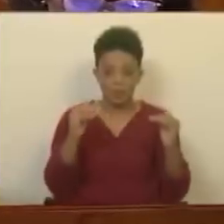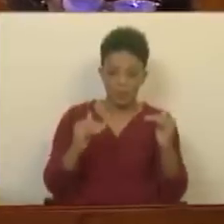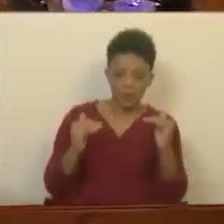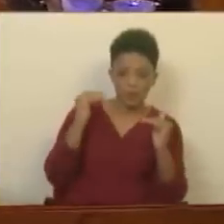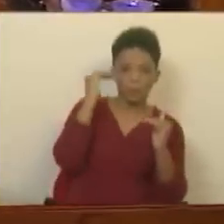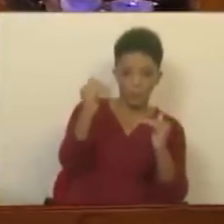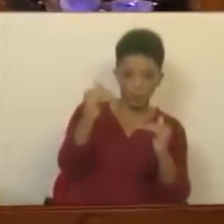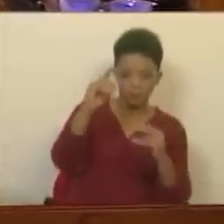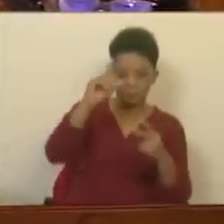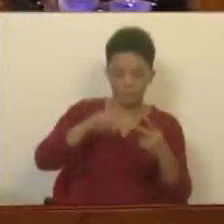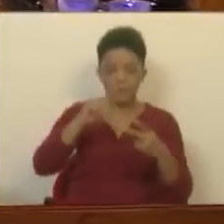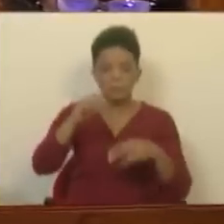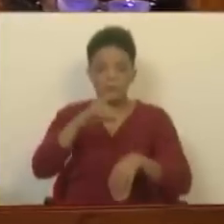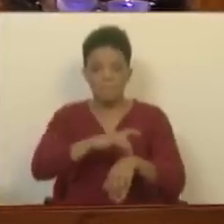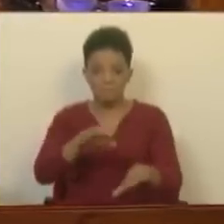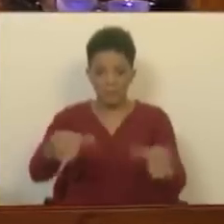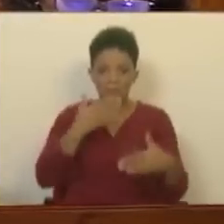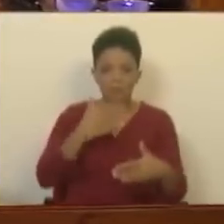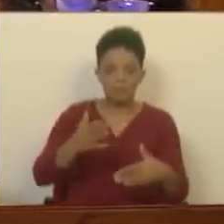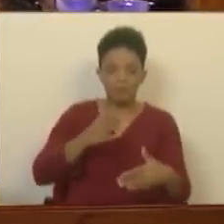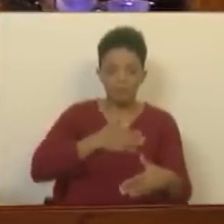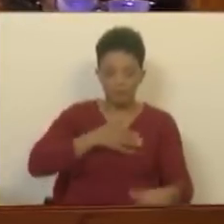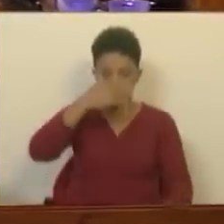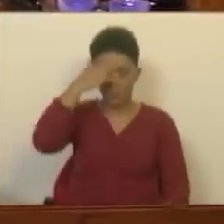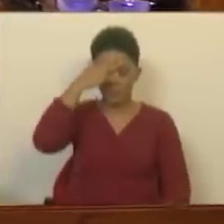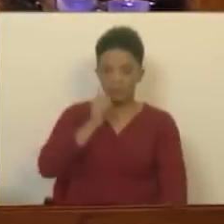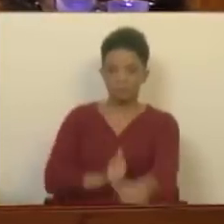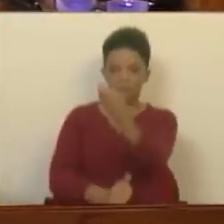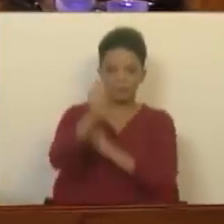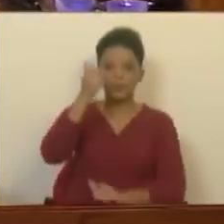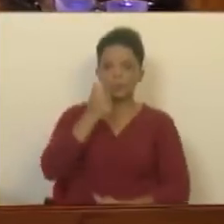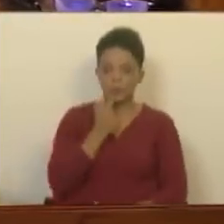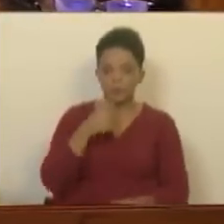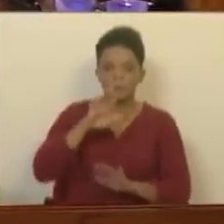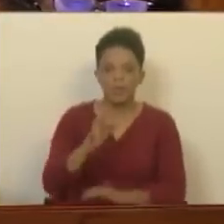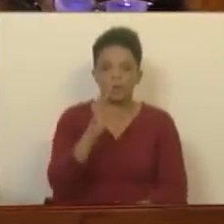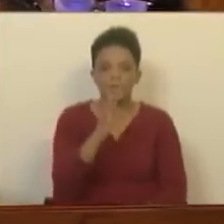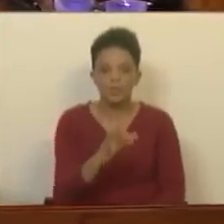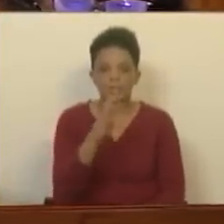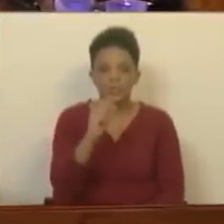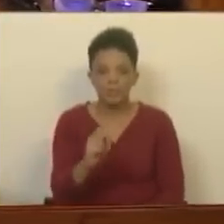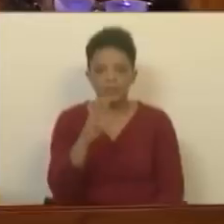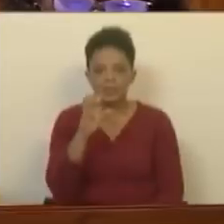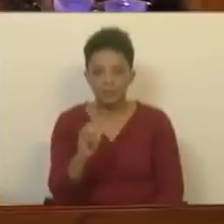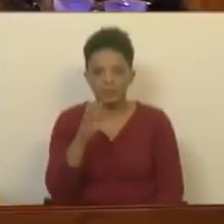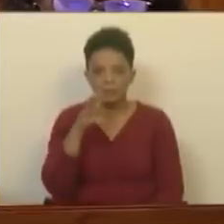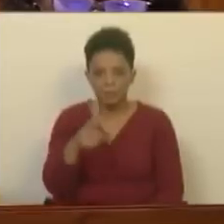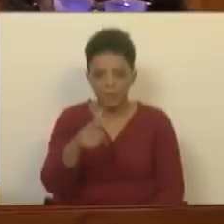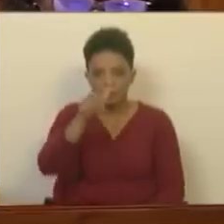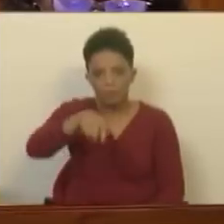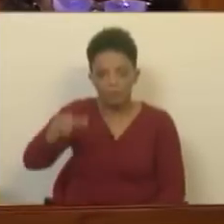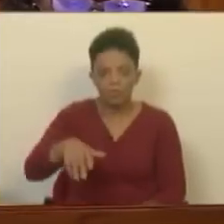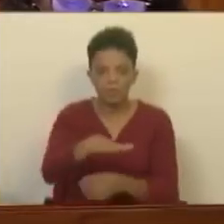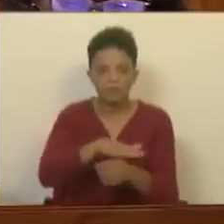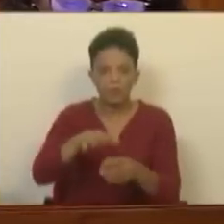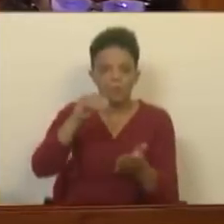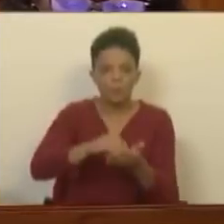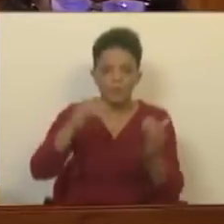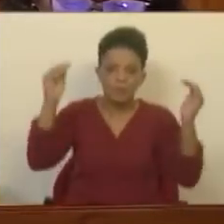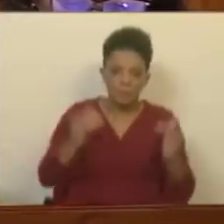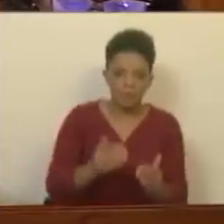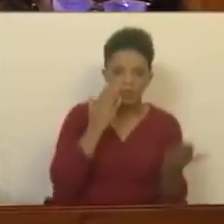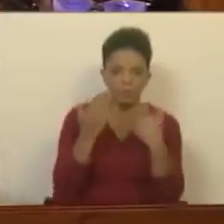e apesar de pandemia nos ter introduzido um grande retrocesso temos menos 430.000 pessoas em exibição de pobreza